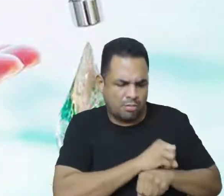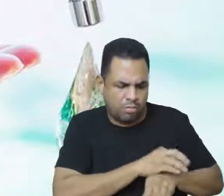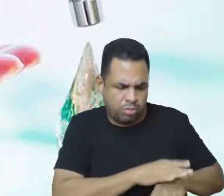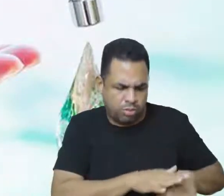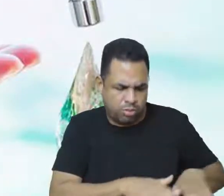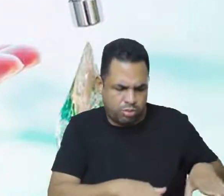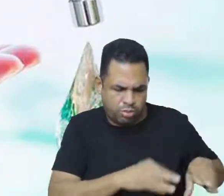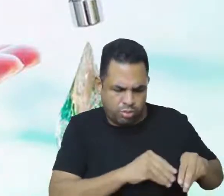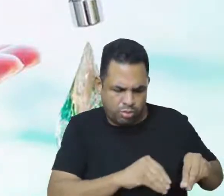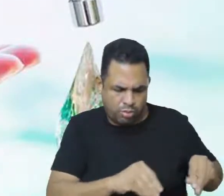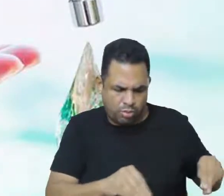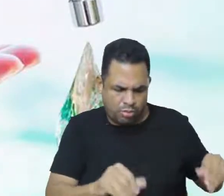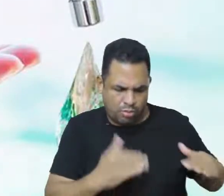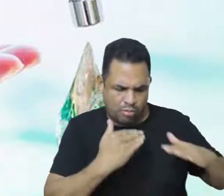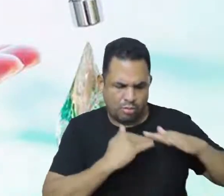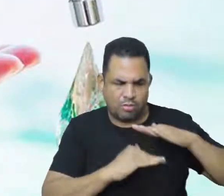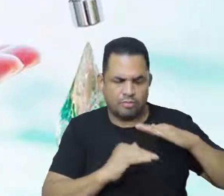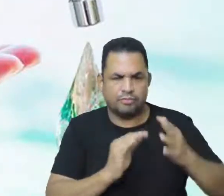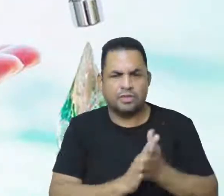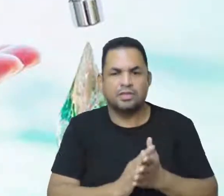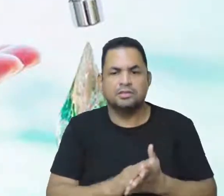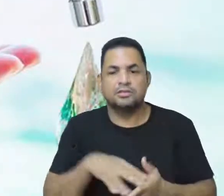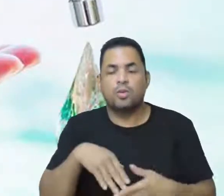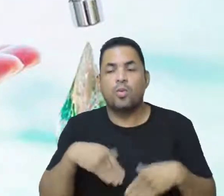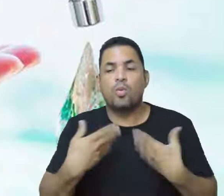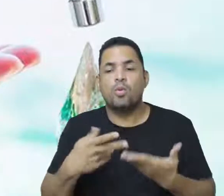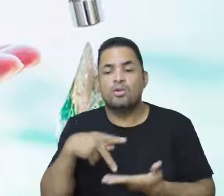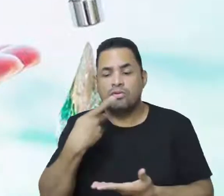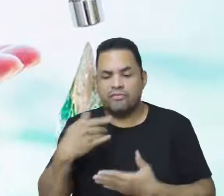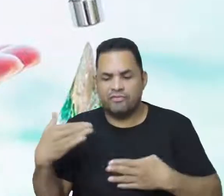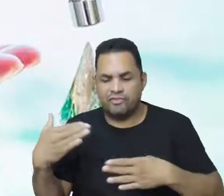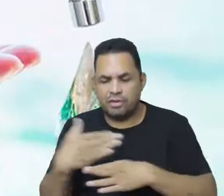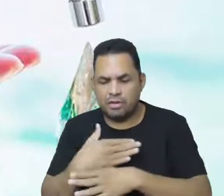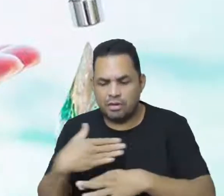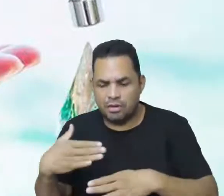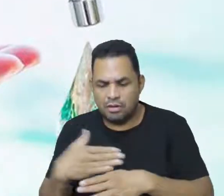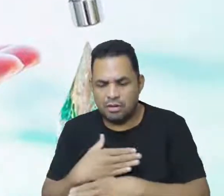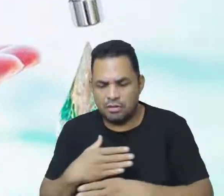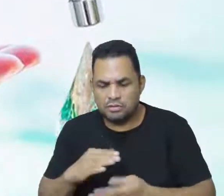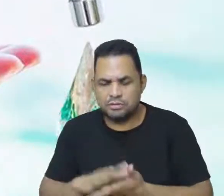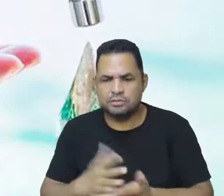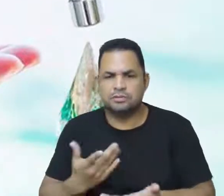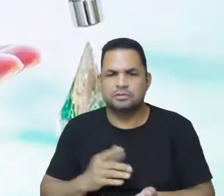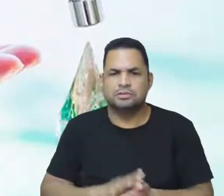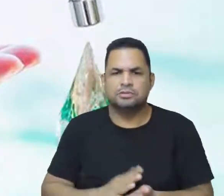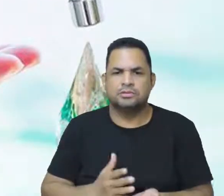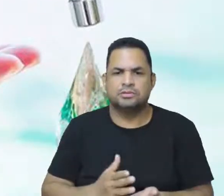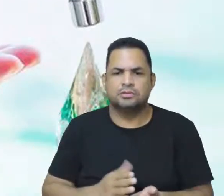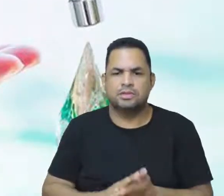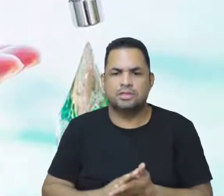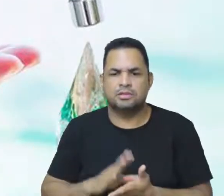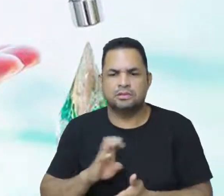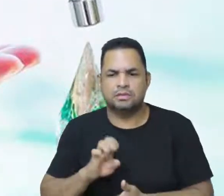Se eu me refiro à questão urbana, eu vou ter a questão do saneamento básico.